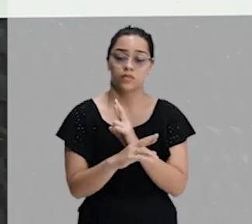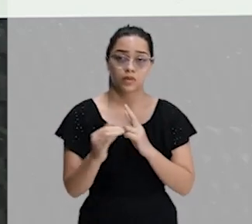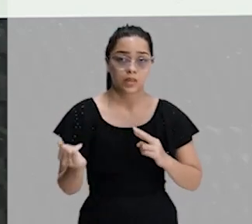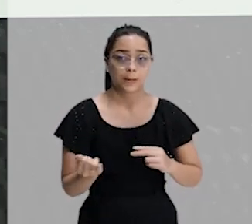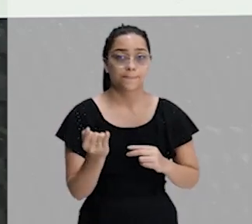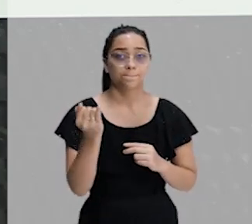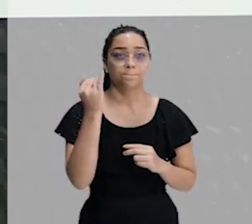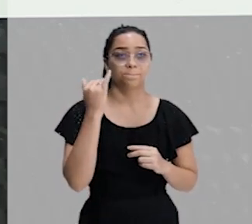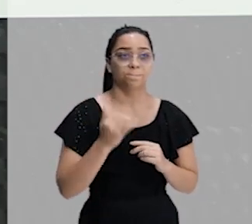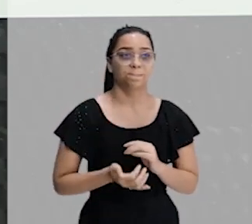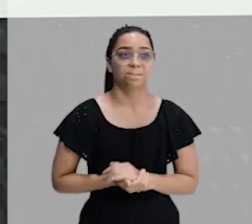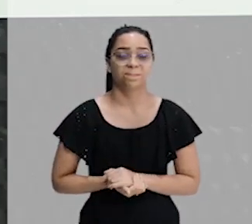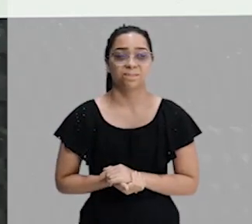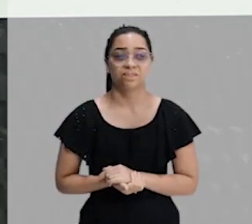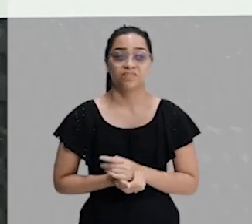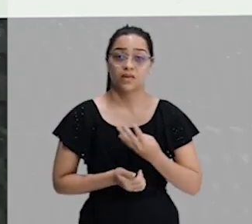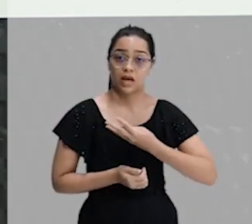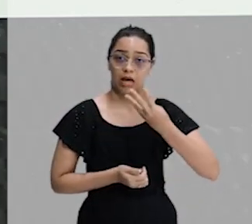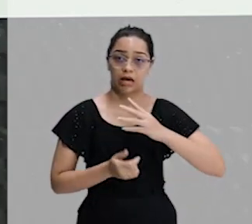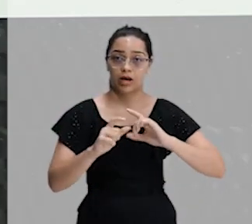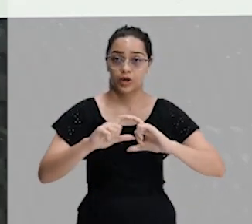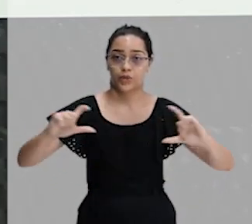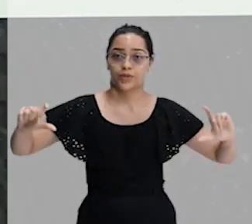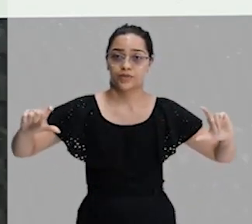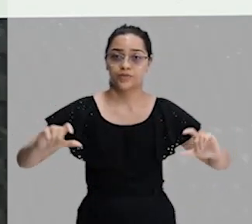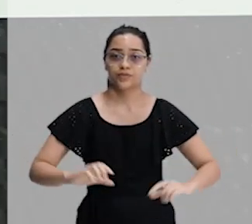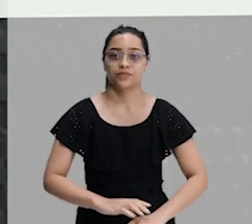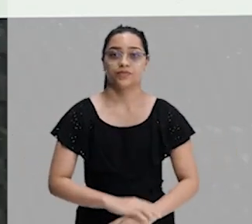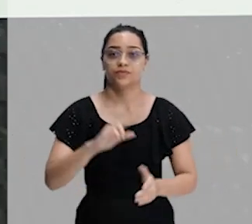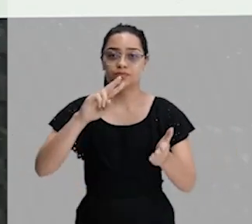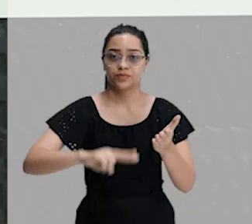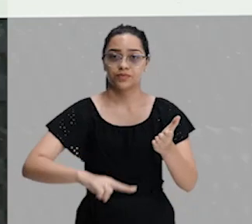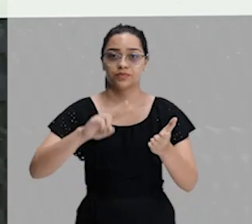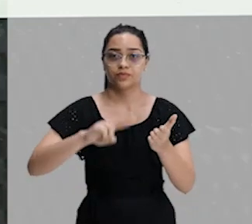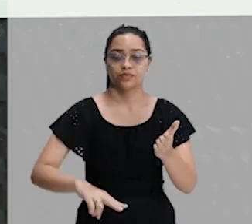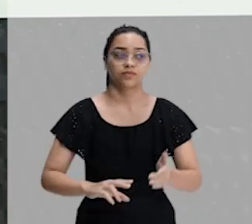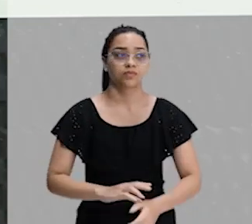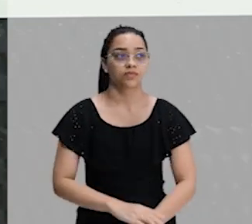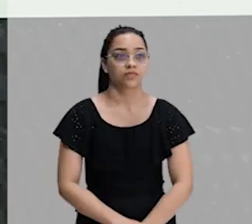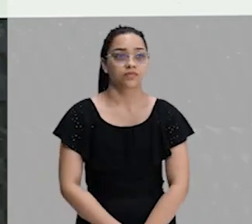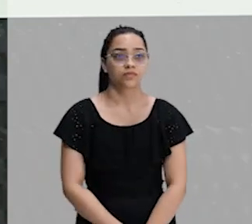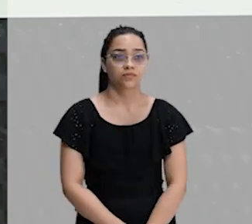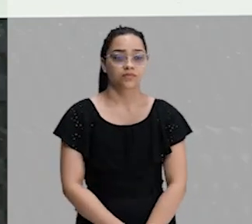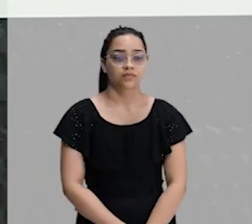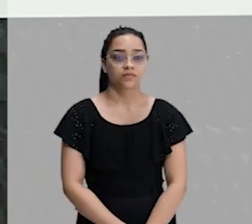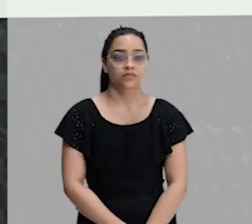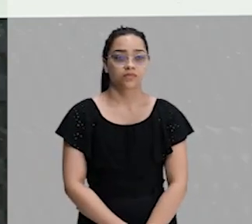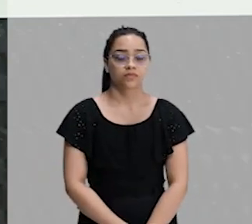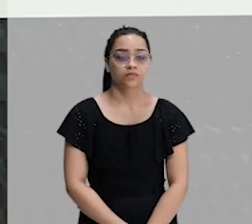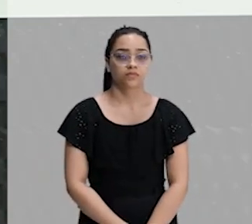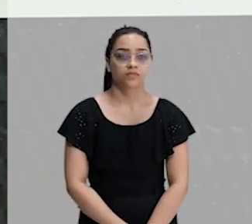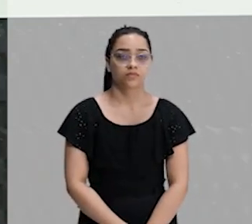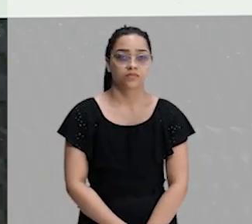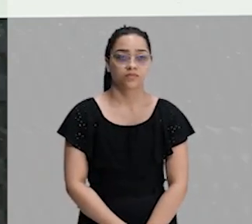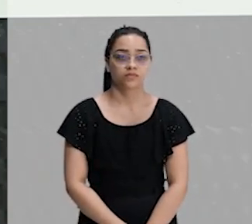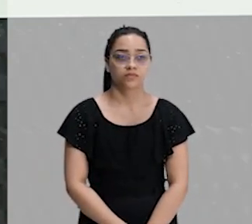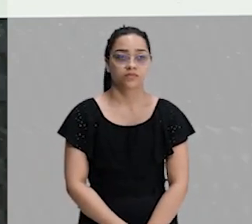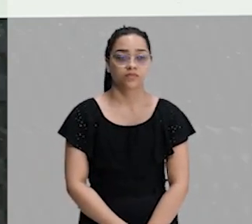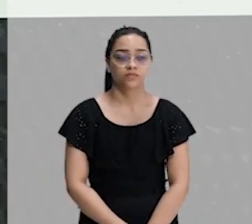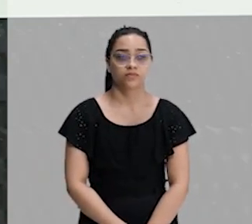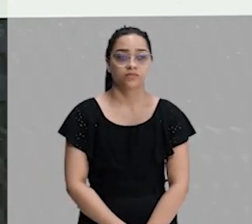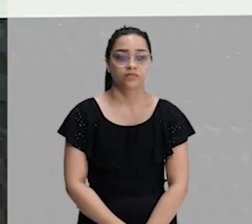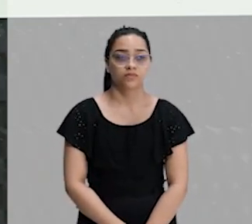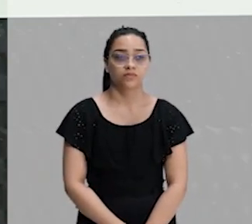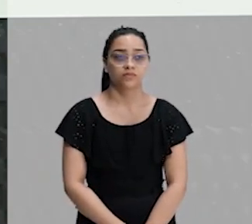importantes. Bom, pessoal, olha só. Quarta questão. Sabe-se que a altura lateral do cilindro é